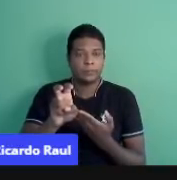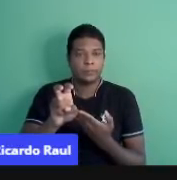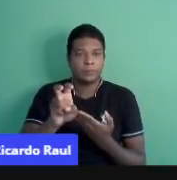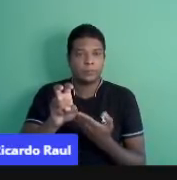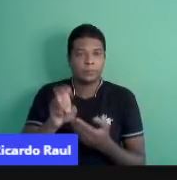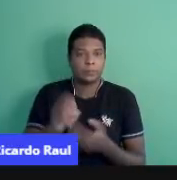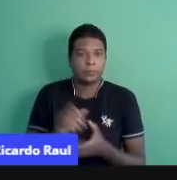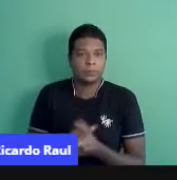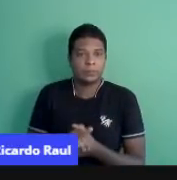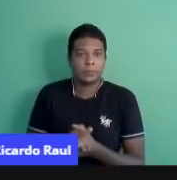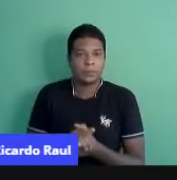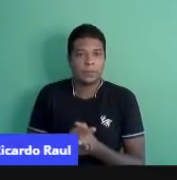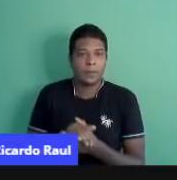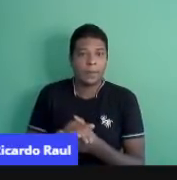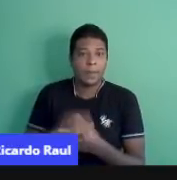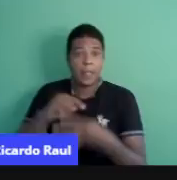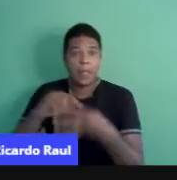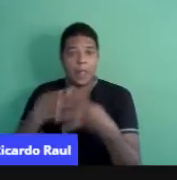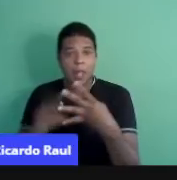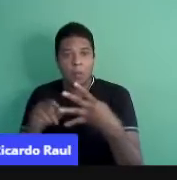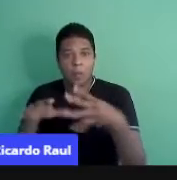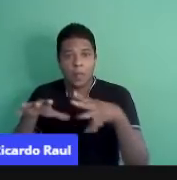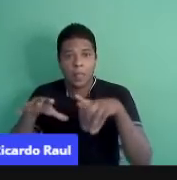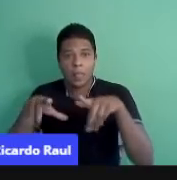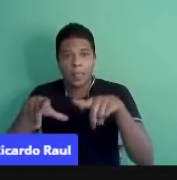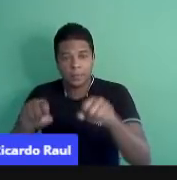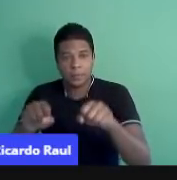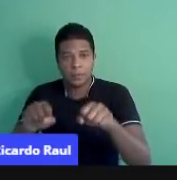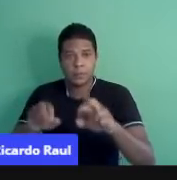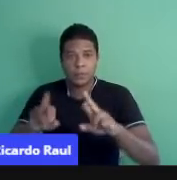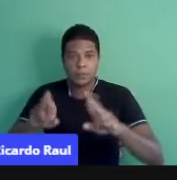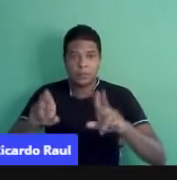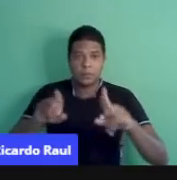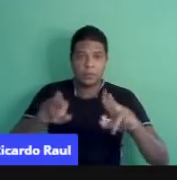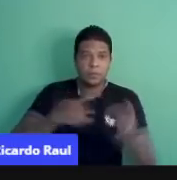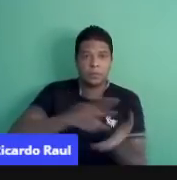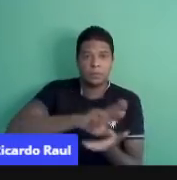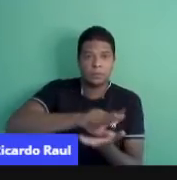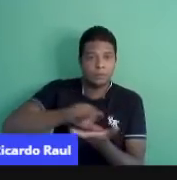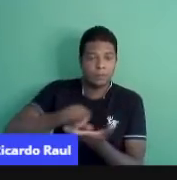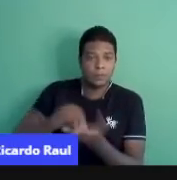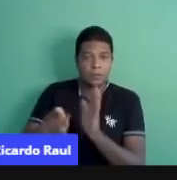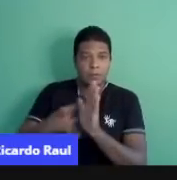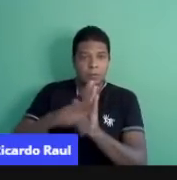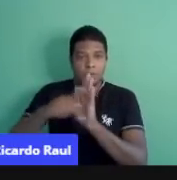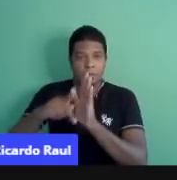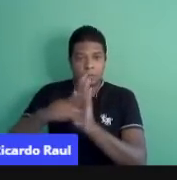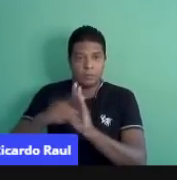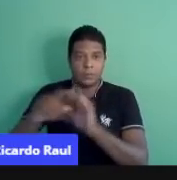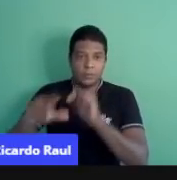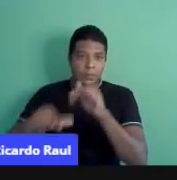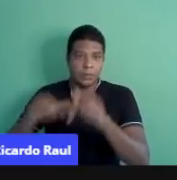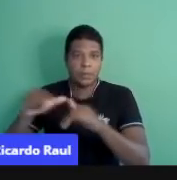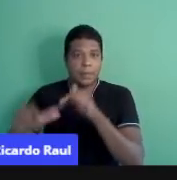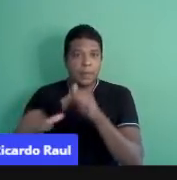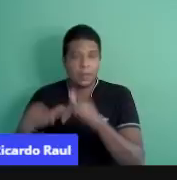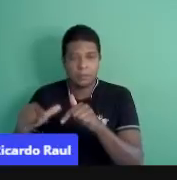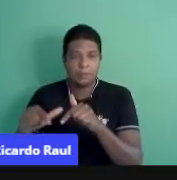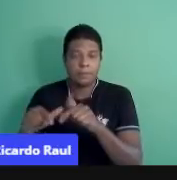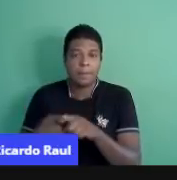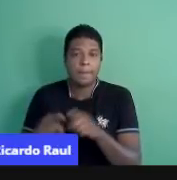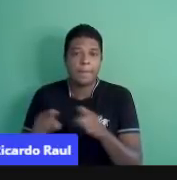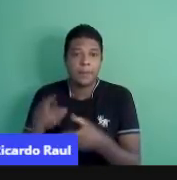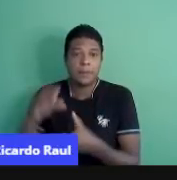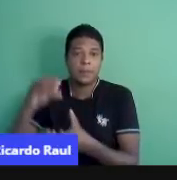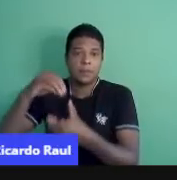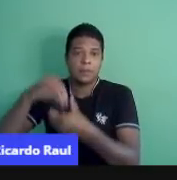perpassar pelas 4 linguagens. Cada linguagem vai ter a sua forma específica de trabalhar, porém